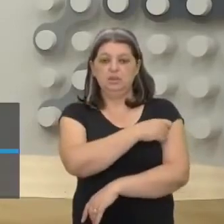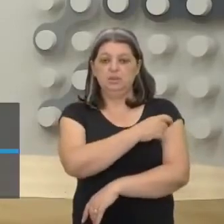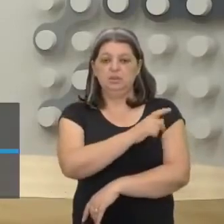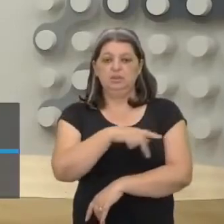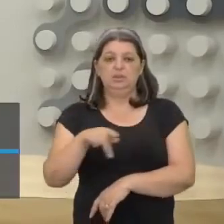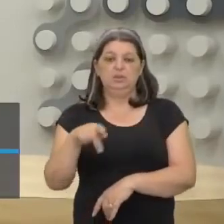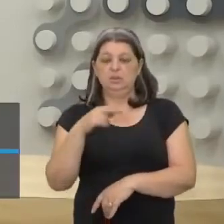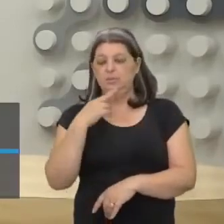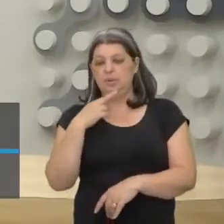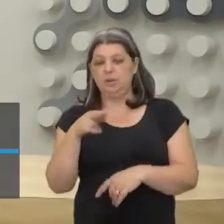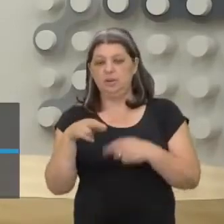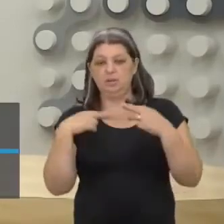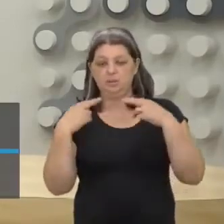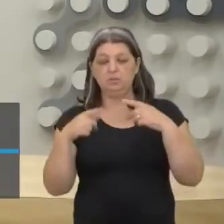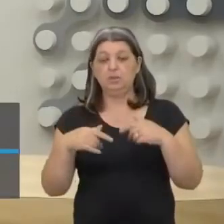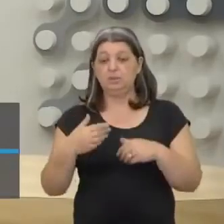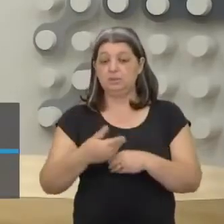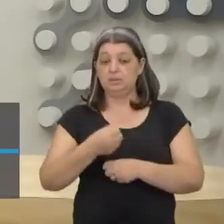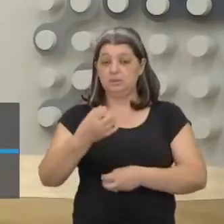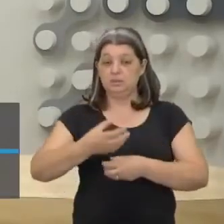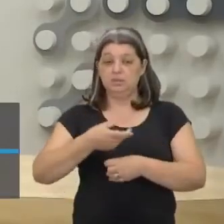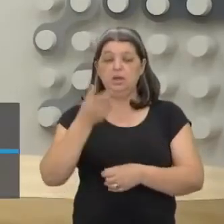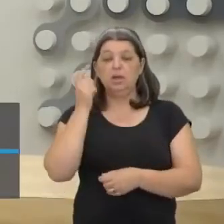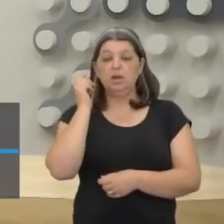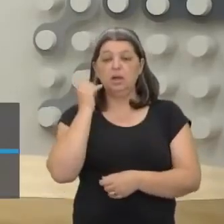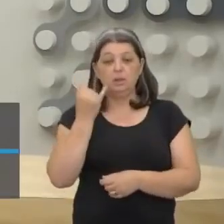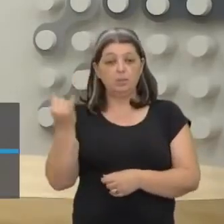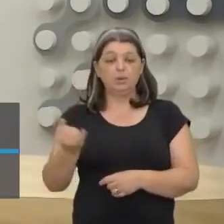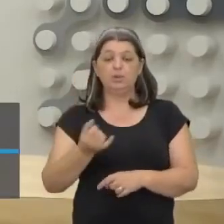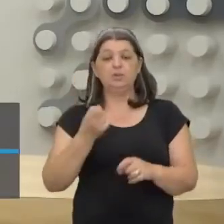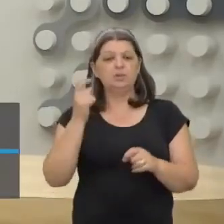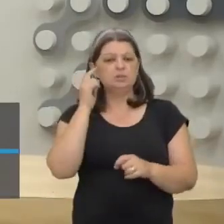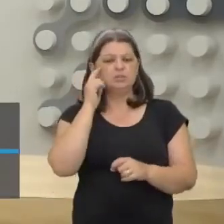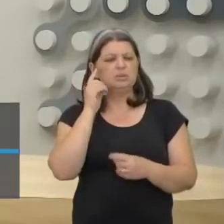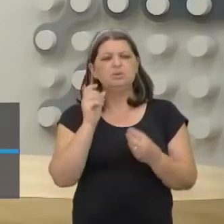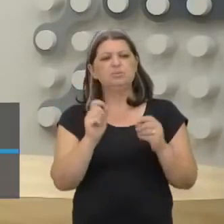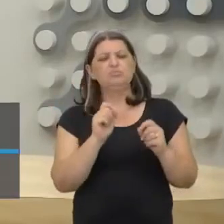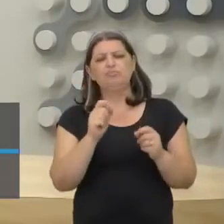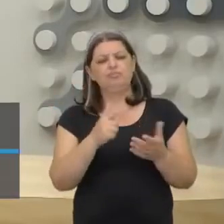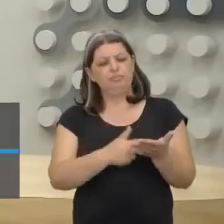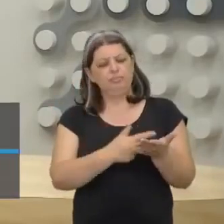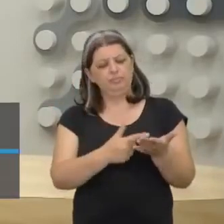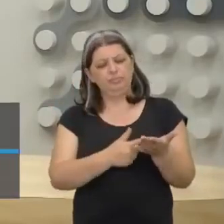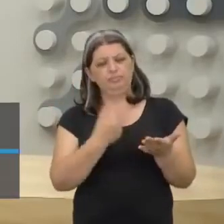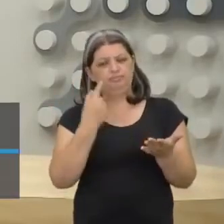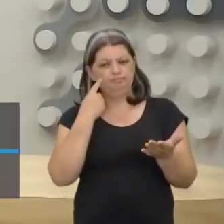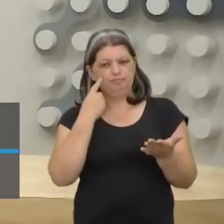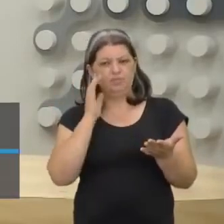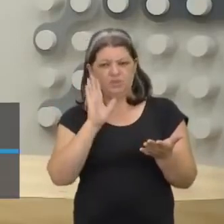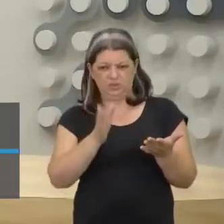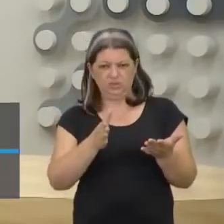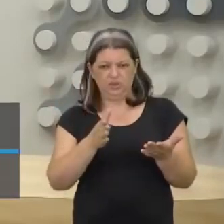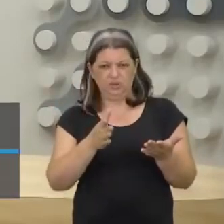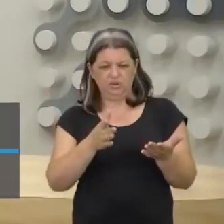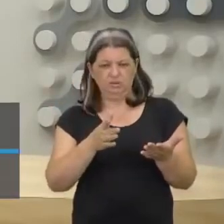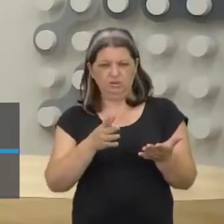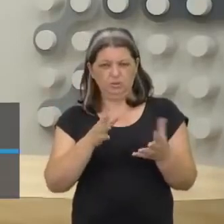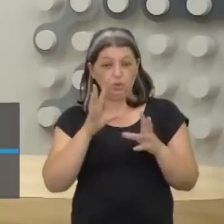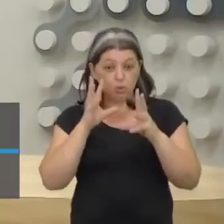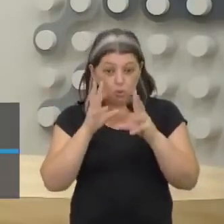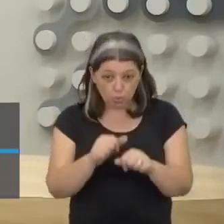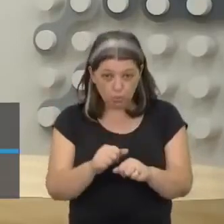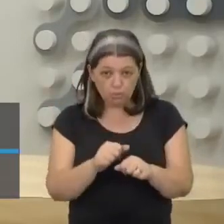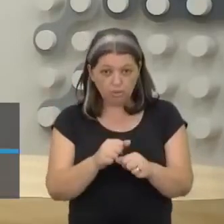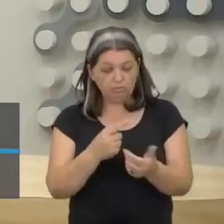que discutir, mas o importante é trazer essa percepção, né? Qual foi minha primeira leitura? Eu já li um livro completo? Já leu, né? Que você